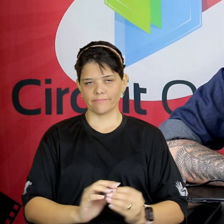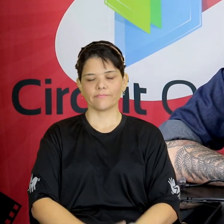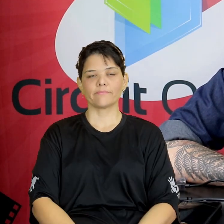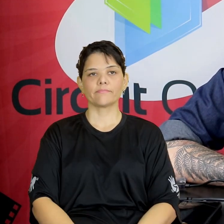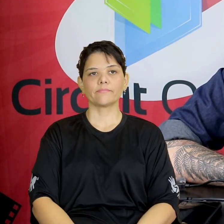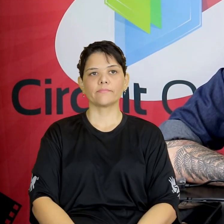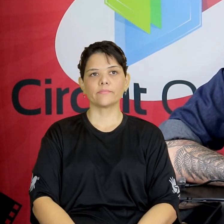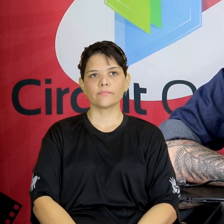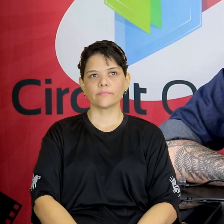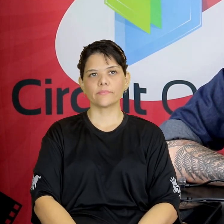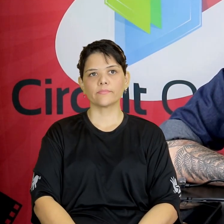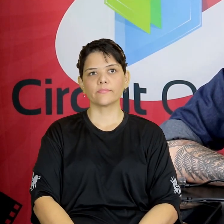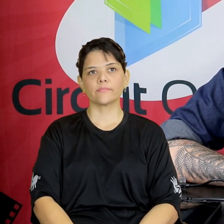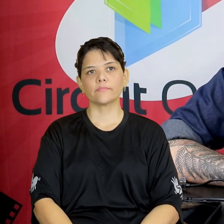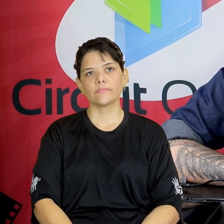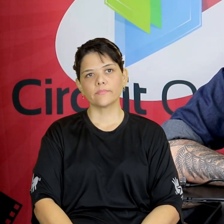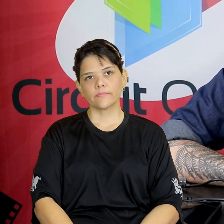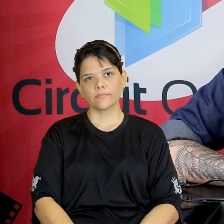Vou trocar aqui.